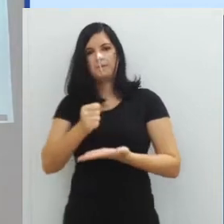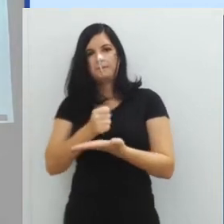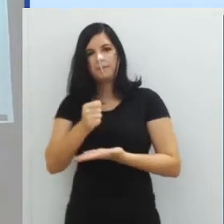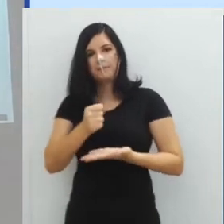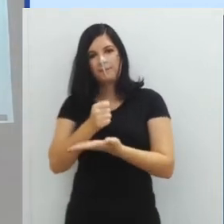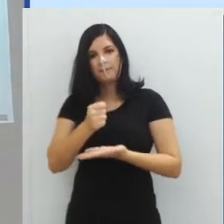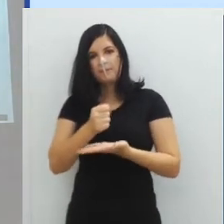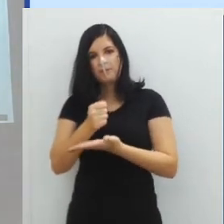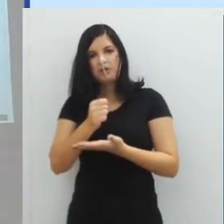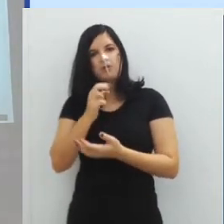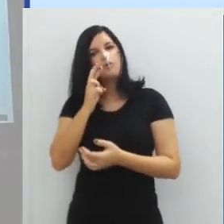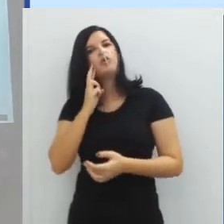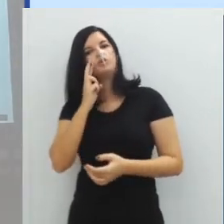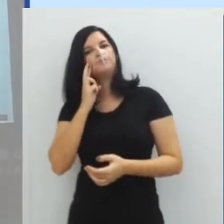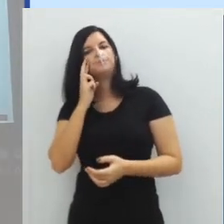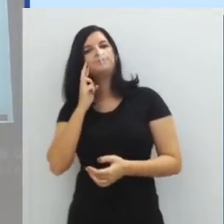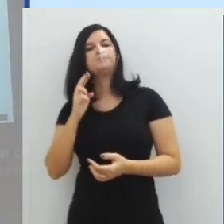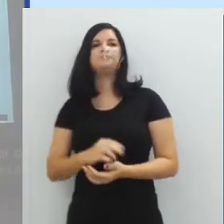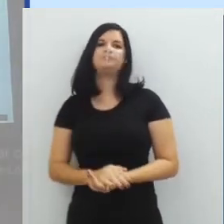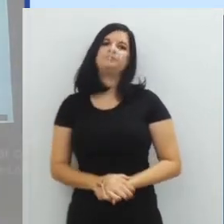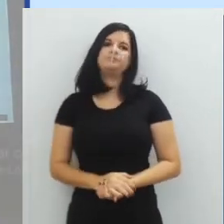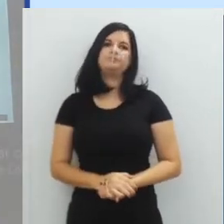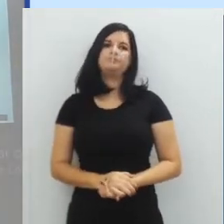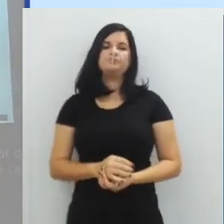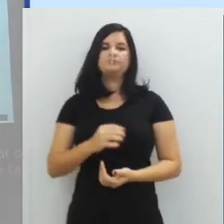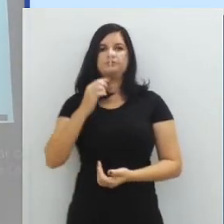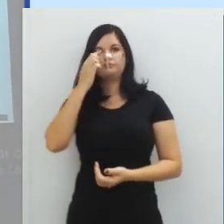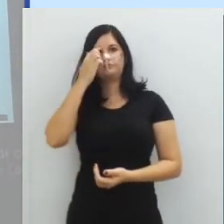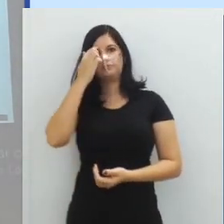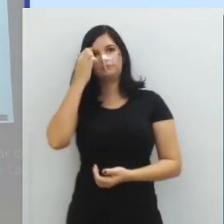fica meio roseada. Tá certo?